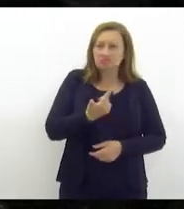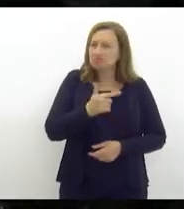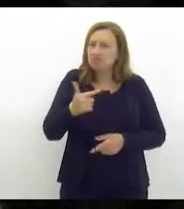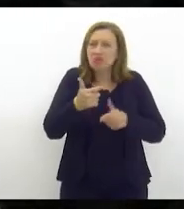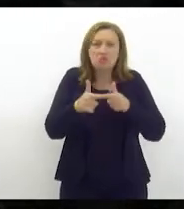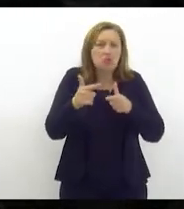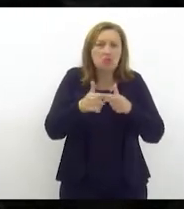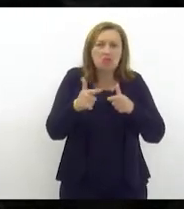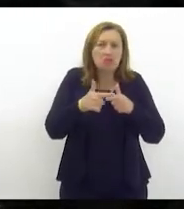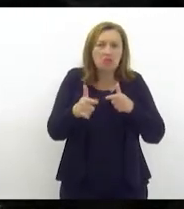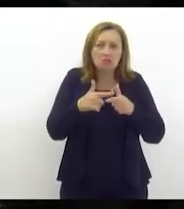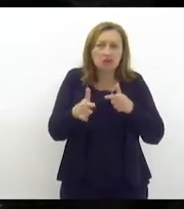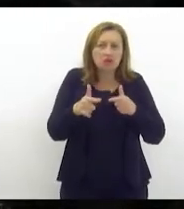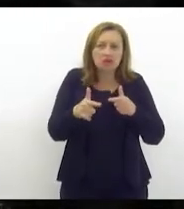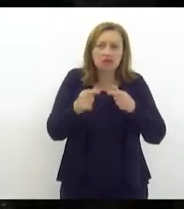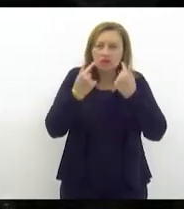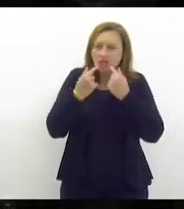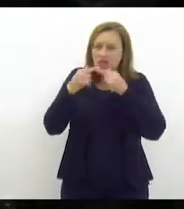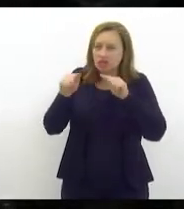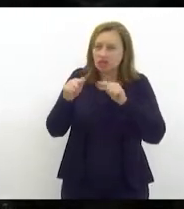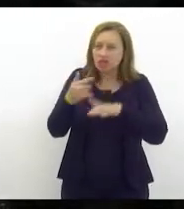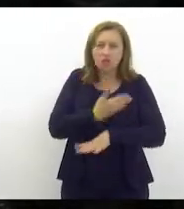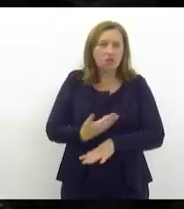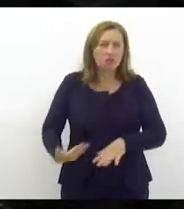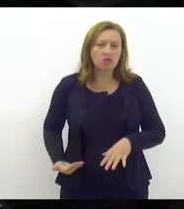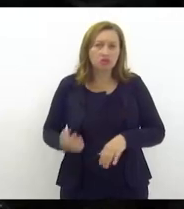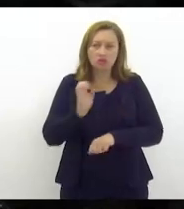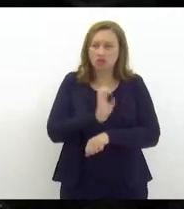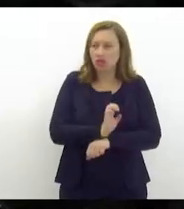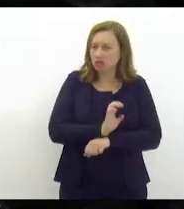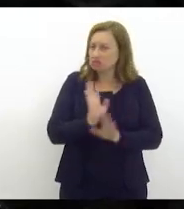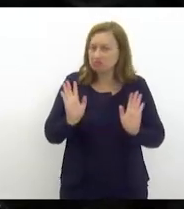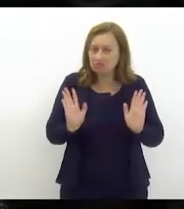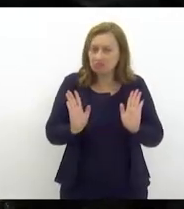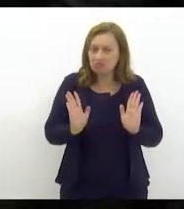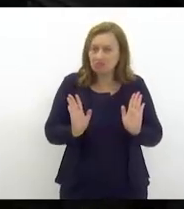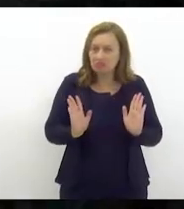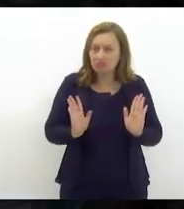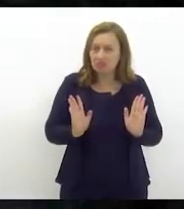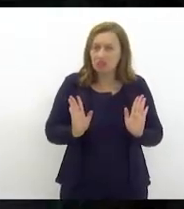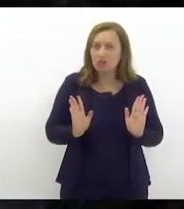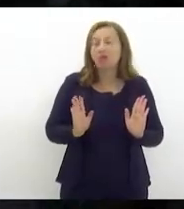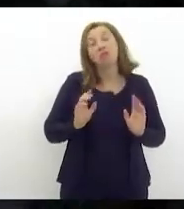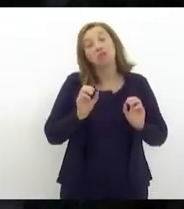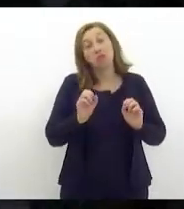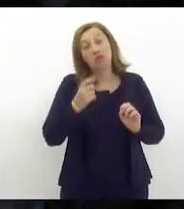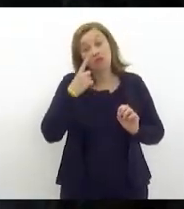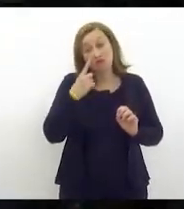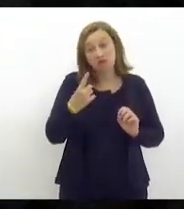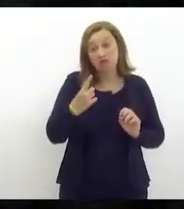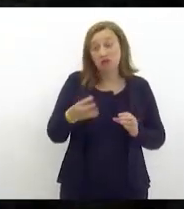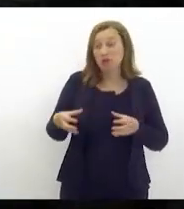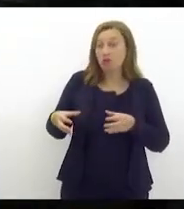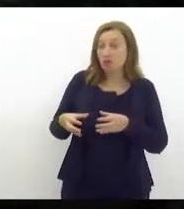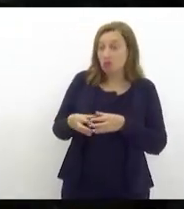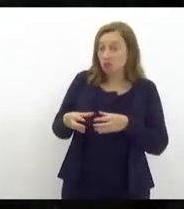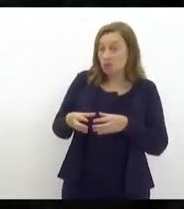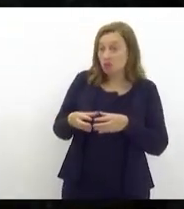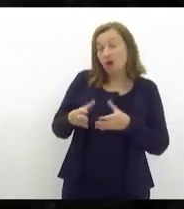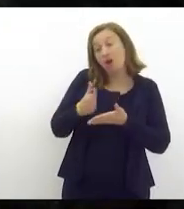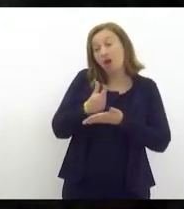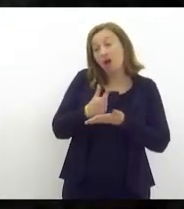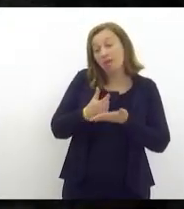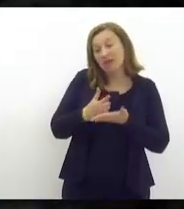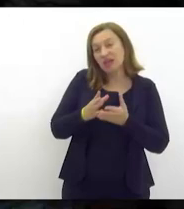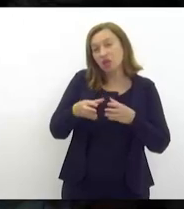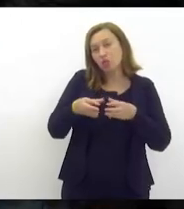problema de cortar na carne e fazer críticas ao governo do Estado. É notório que boa parte dos membros, se não a totalidade dos membros da